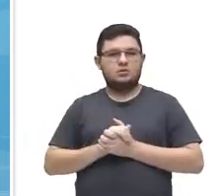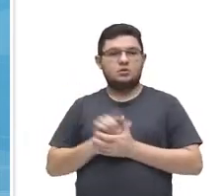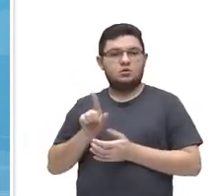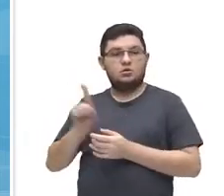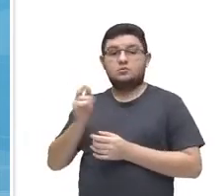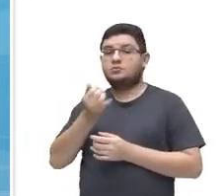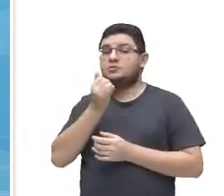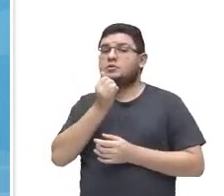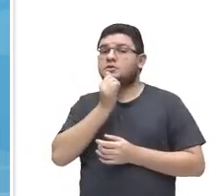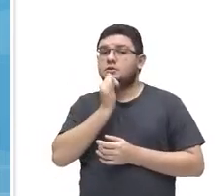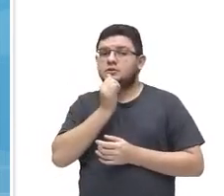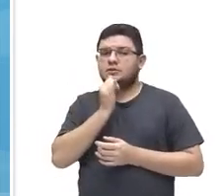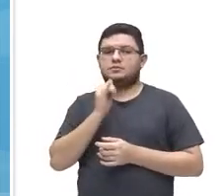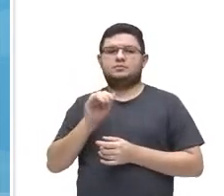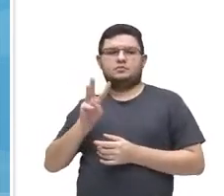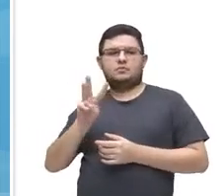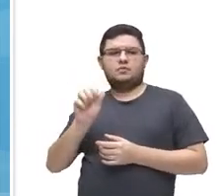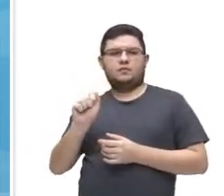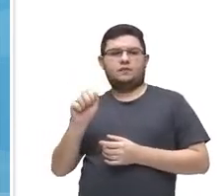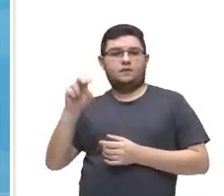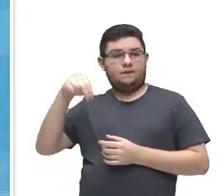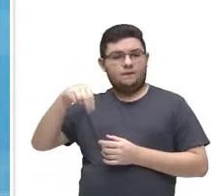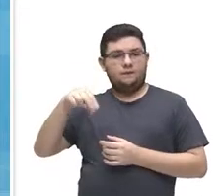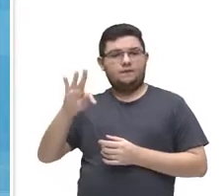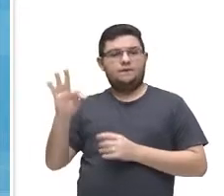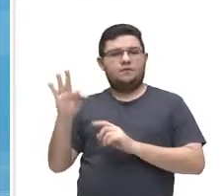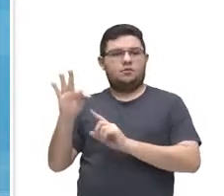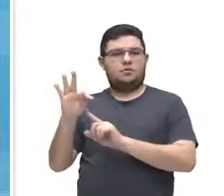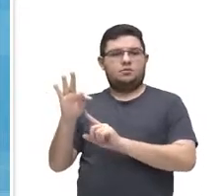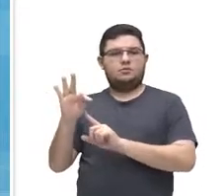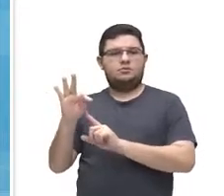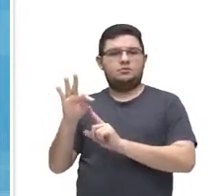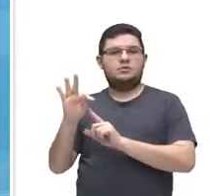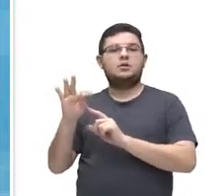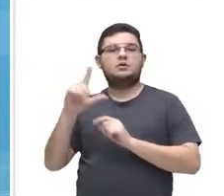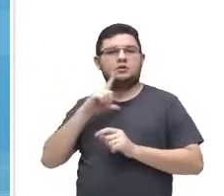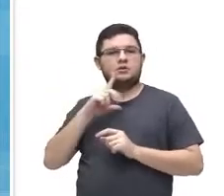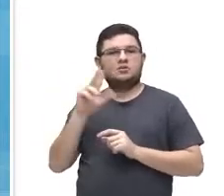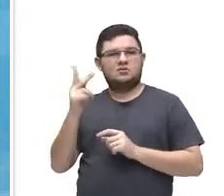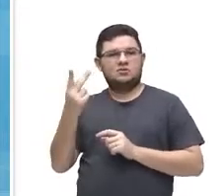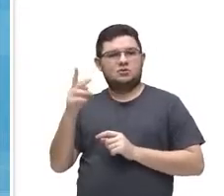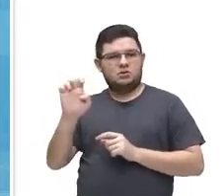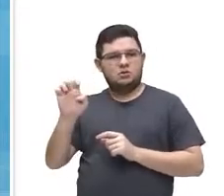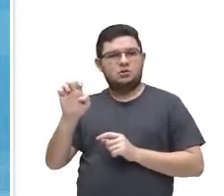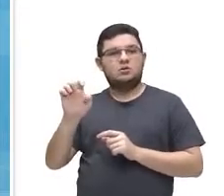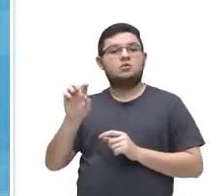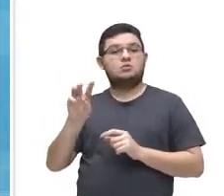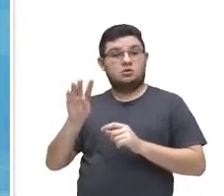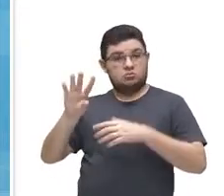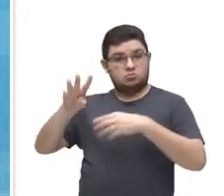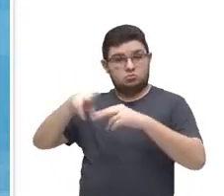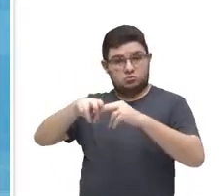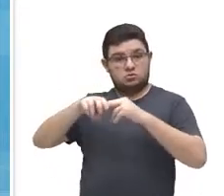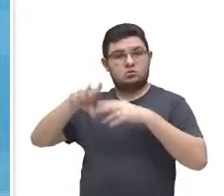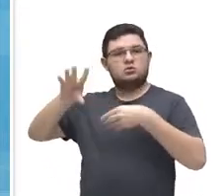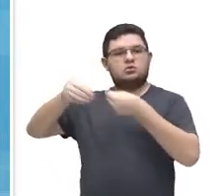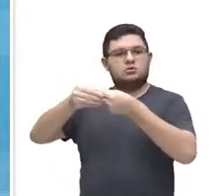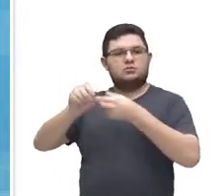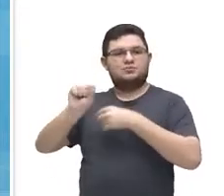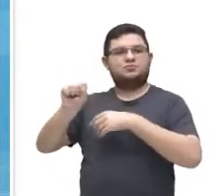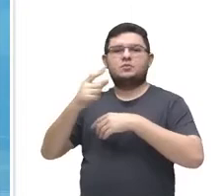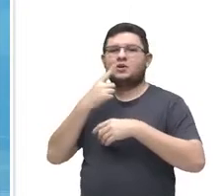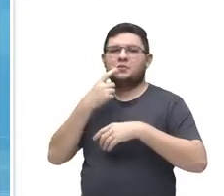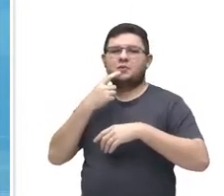até destacado ali em vermelho, eles são verbos que foram acrescidos de S justamente porque eles têm, então,